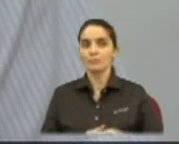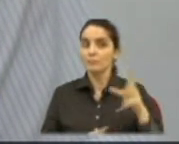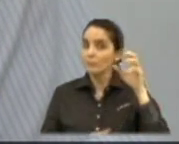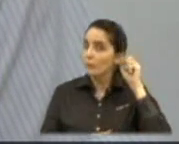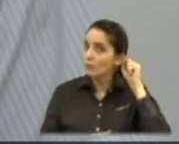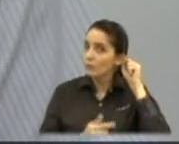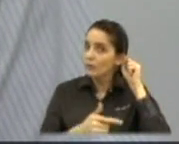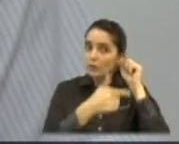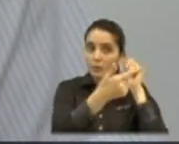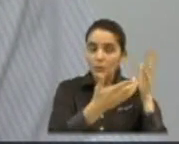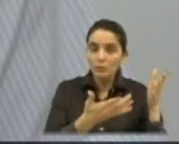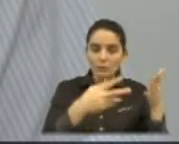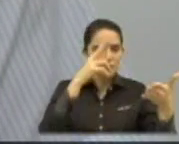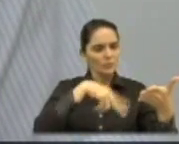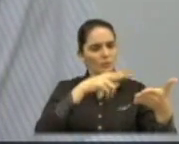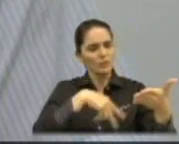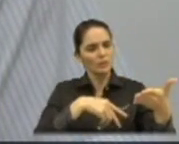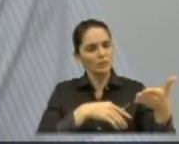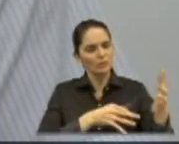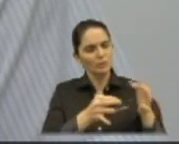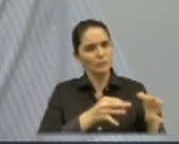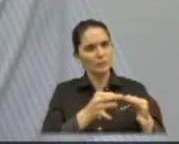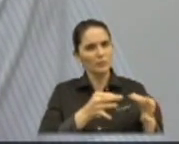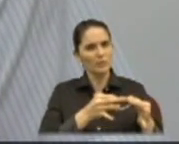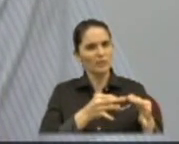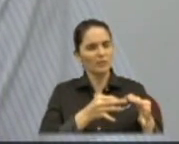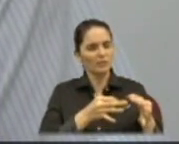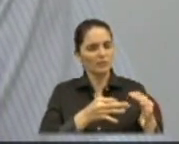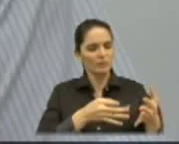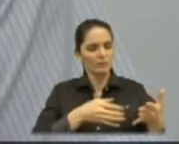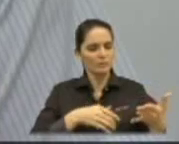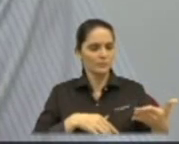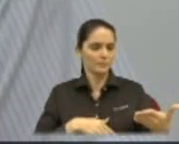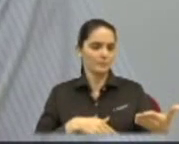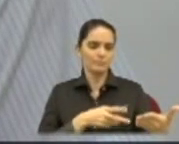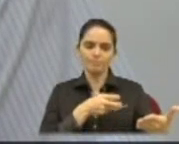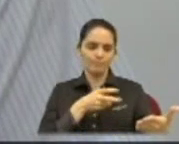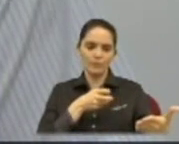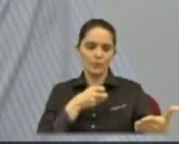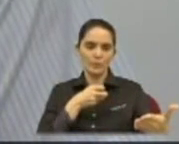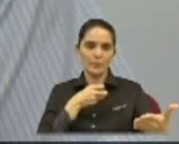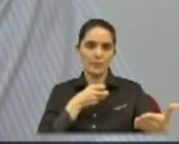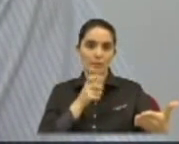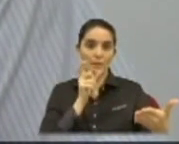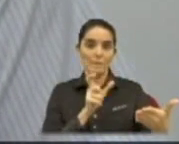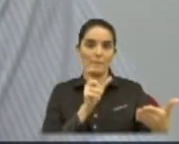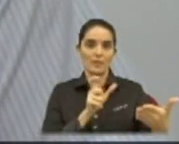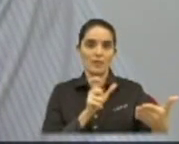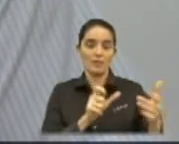repente você lê um projeto e não consegue enxergar uma palavra que pode